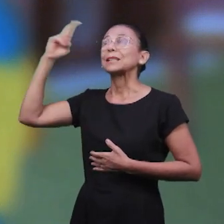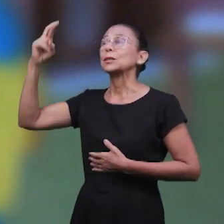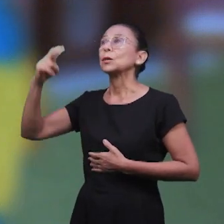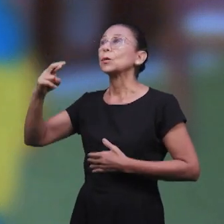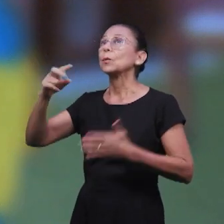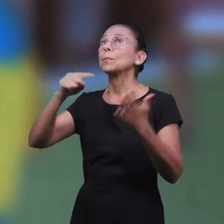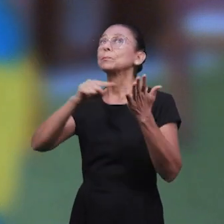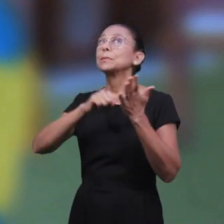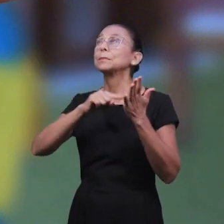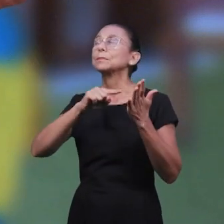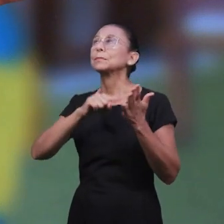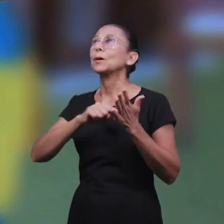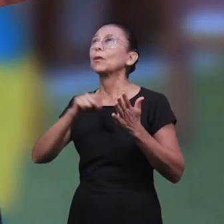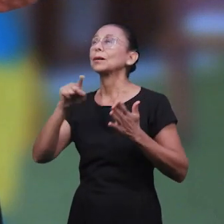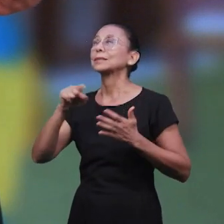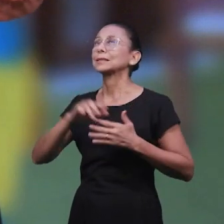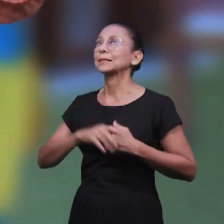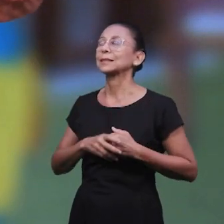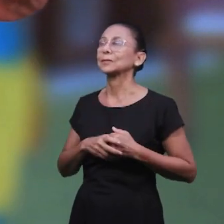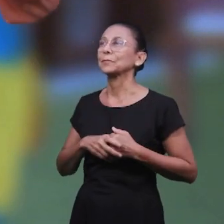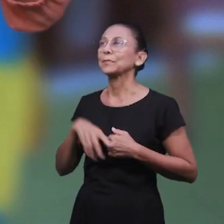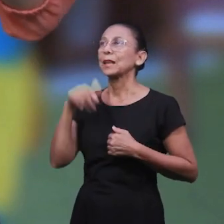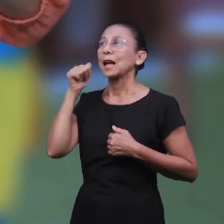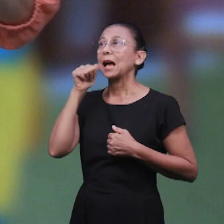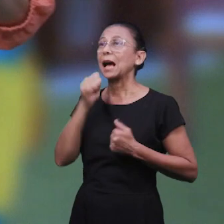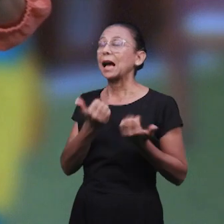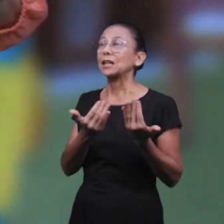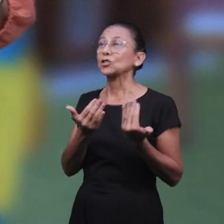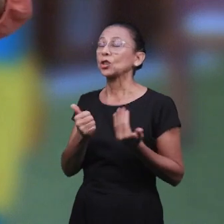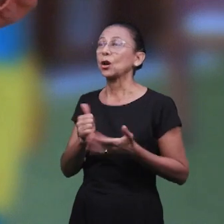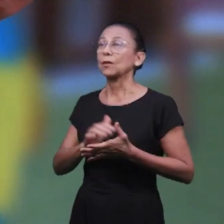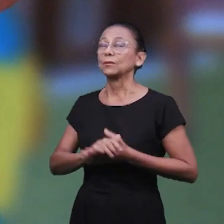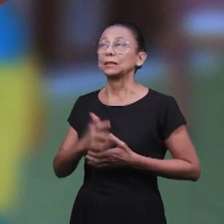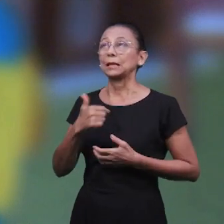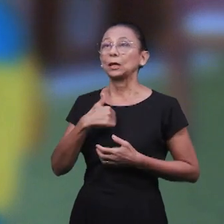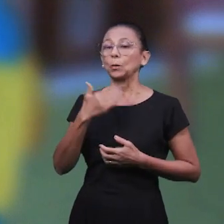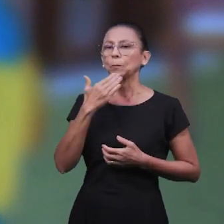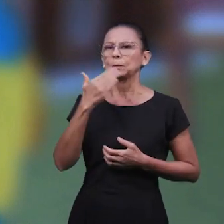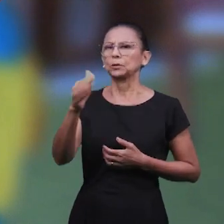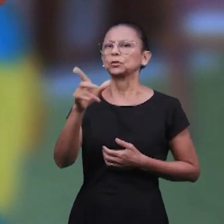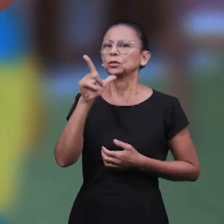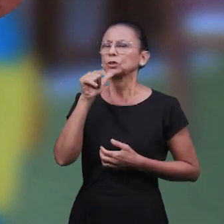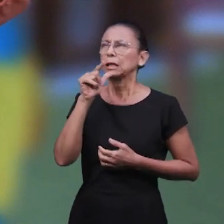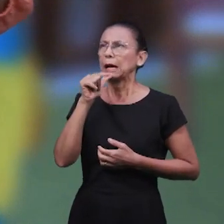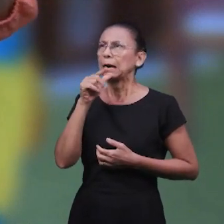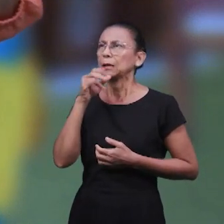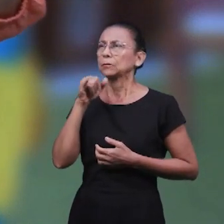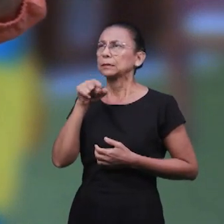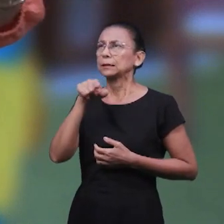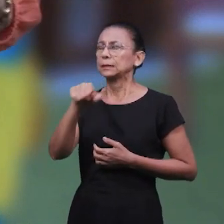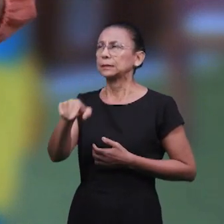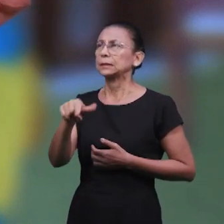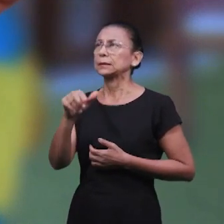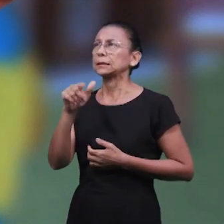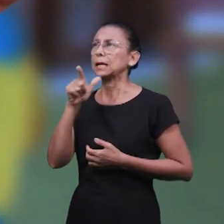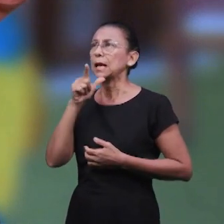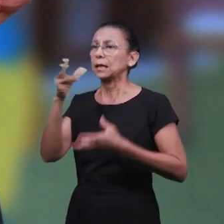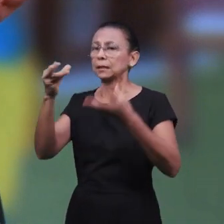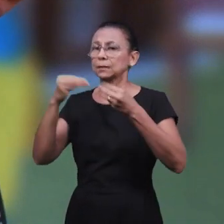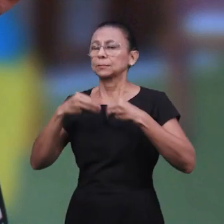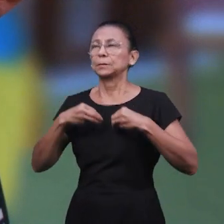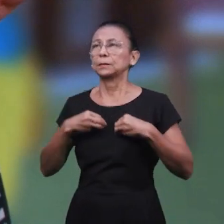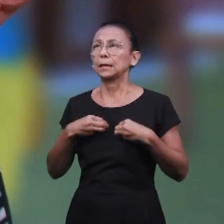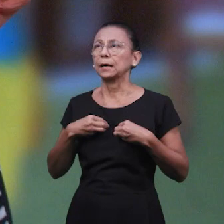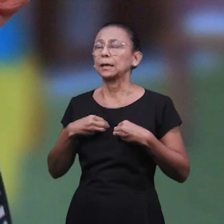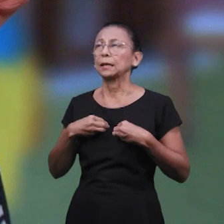lhe solicitasse água para beber. E ela desse para ele e para os seus camelos,